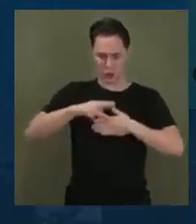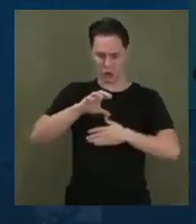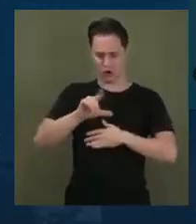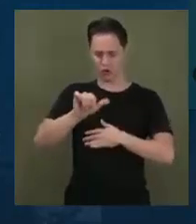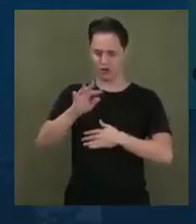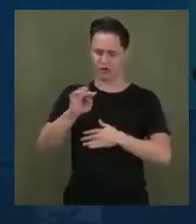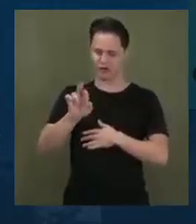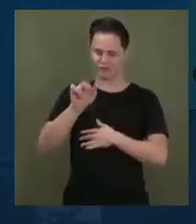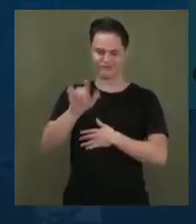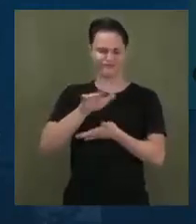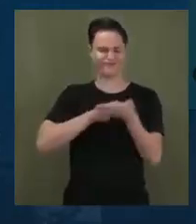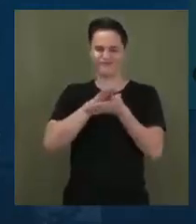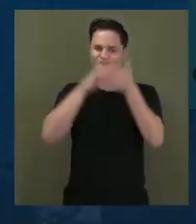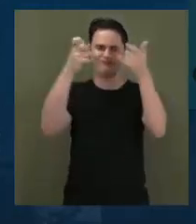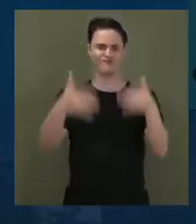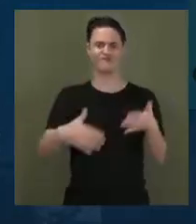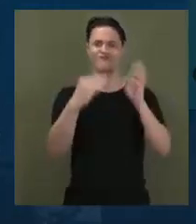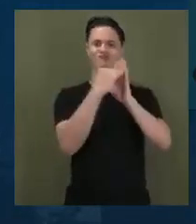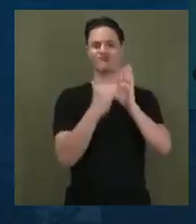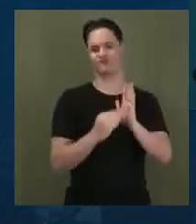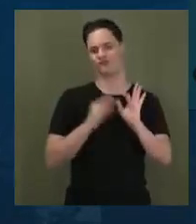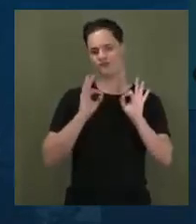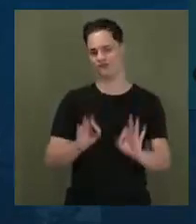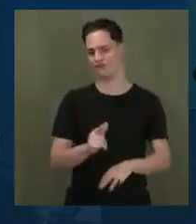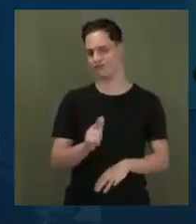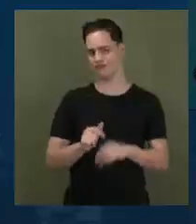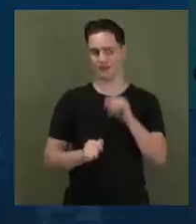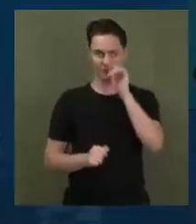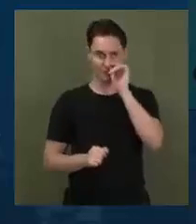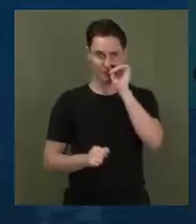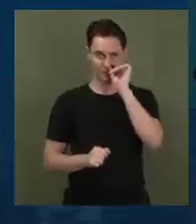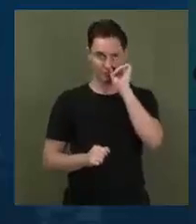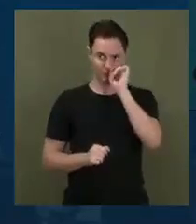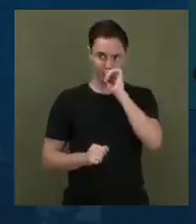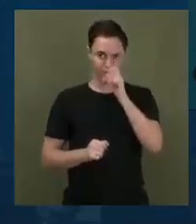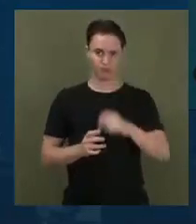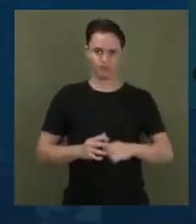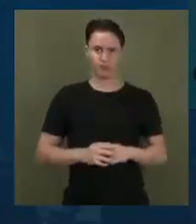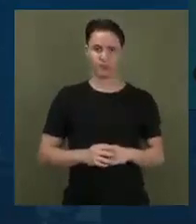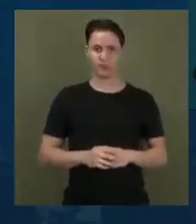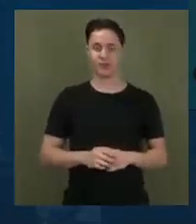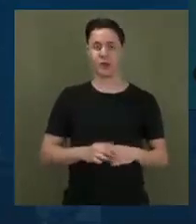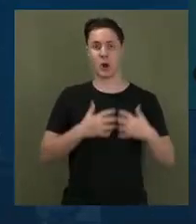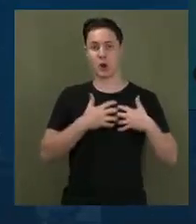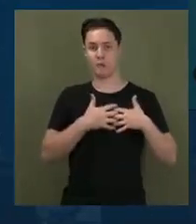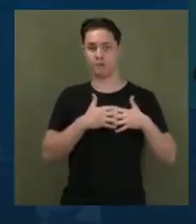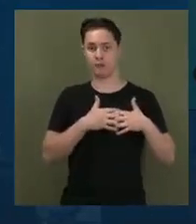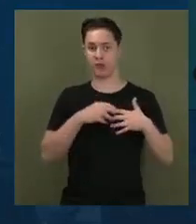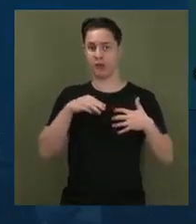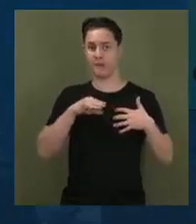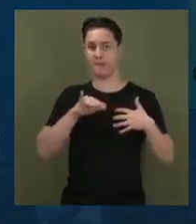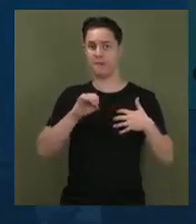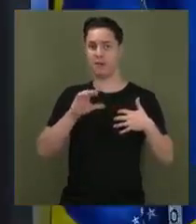não estão sendo relatados corretamente. A incidência de miocardite COVID, aqui tem